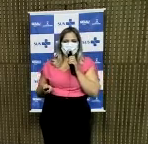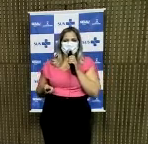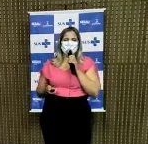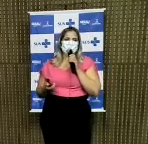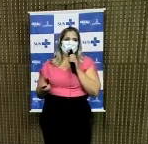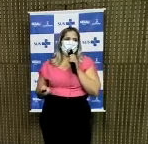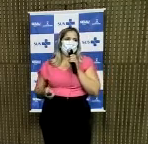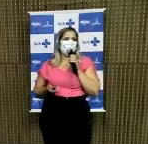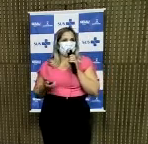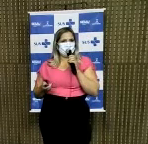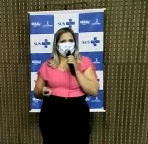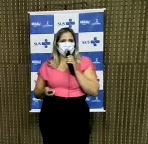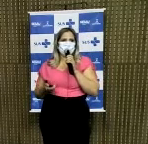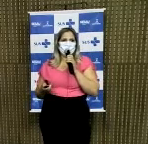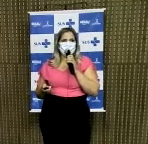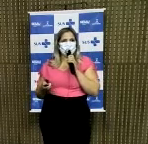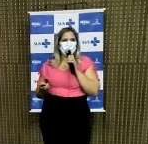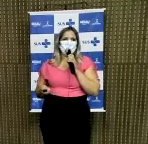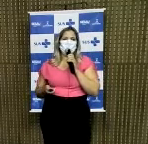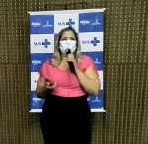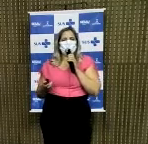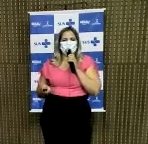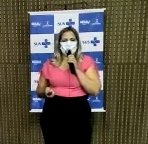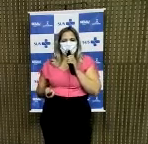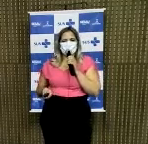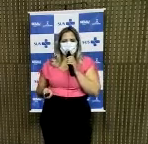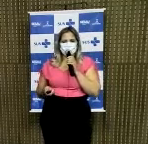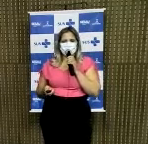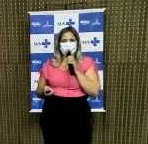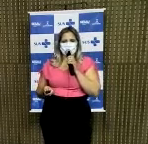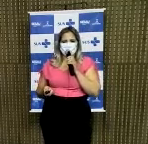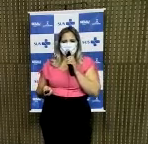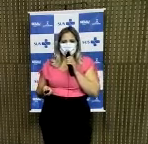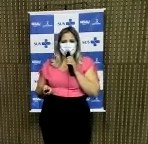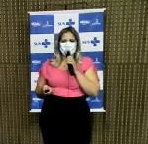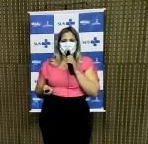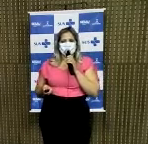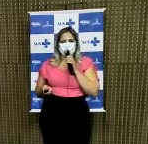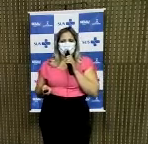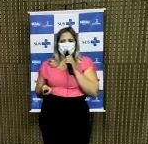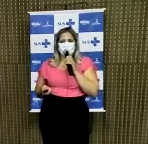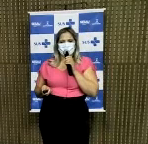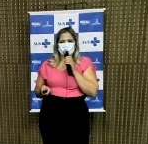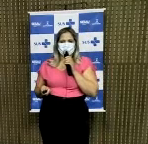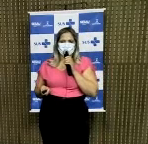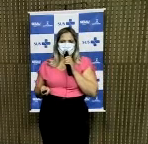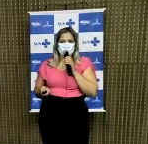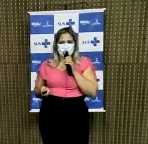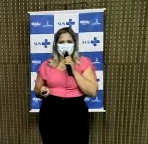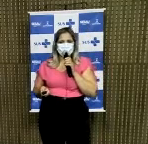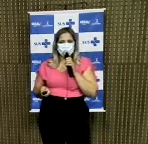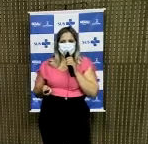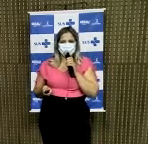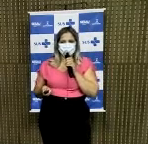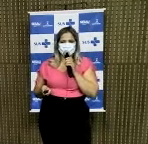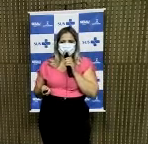tempo, fazendo demanda espontânea, classificação de risco, fazendo as outras atividades, né. A avaliação do pé diabético também precisa